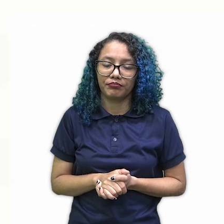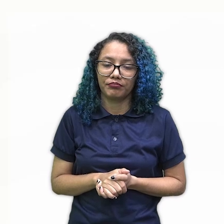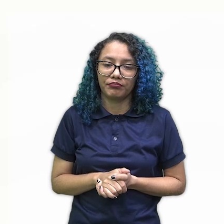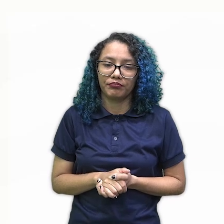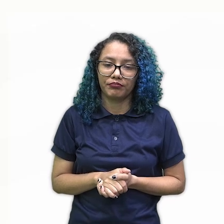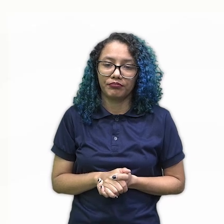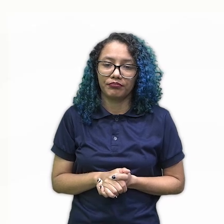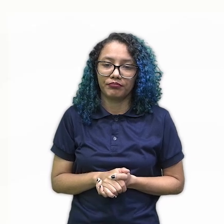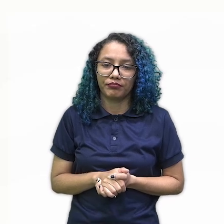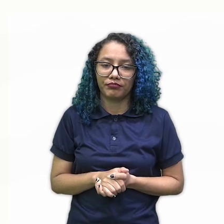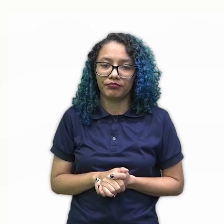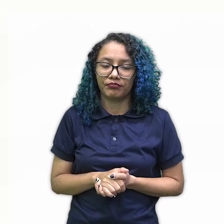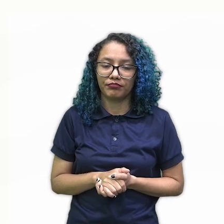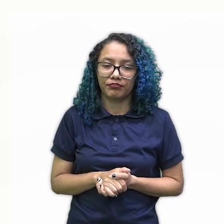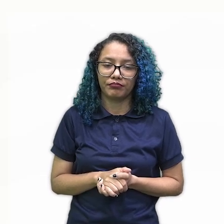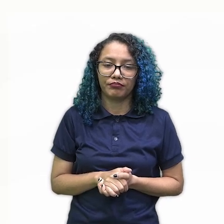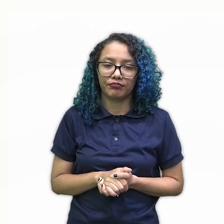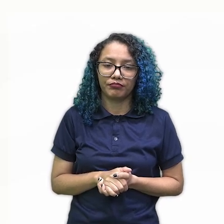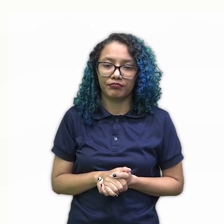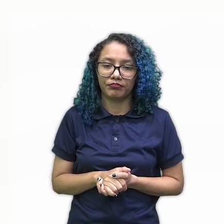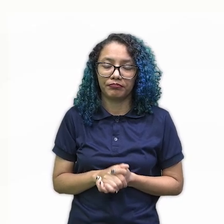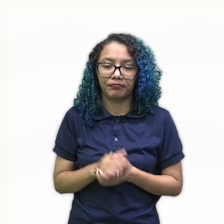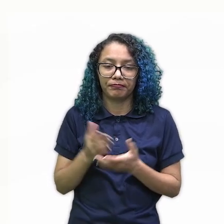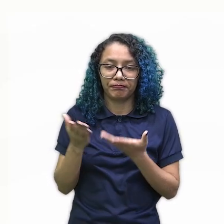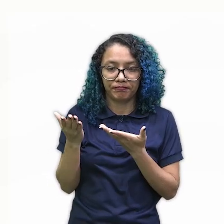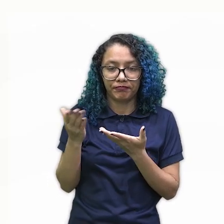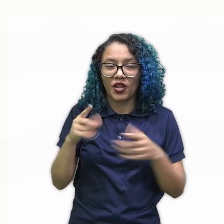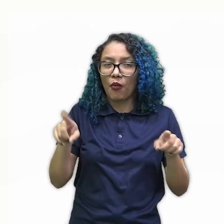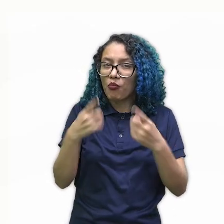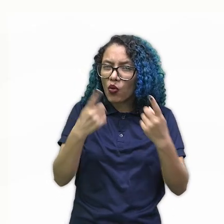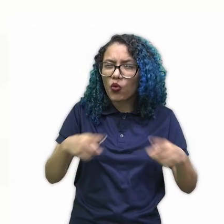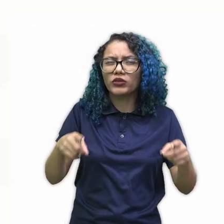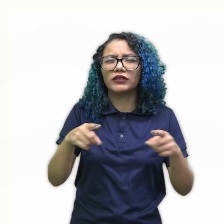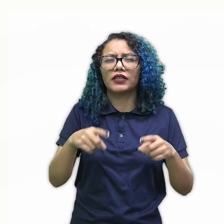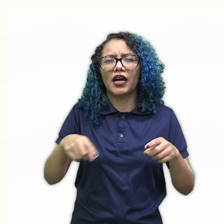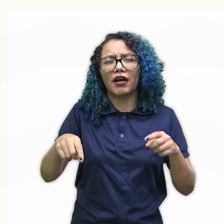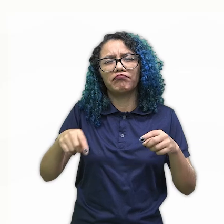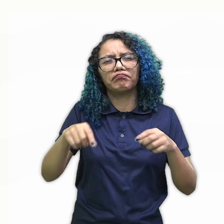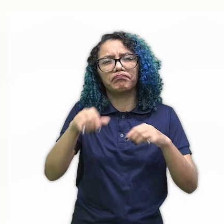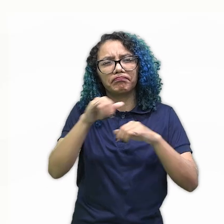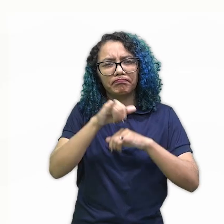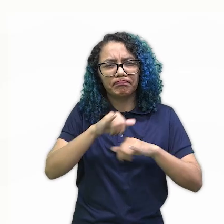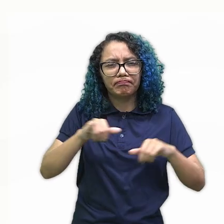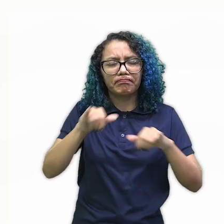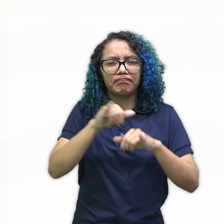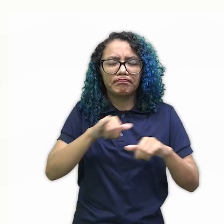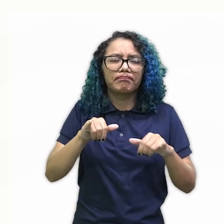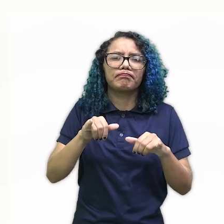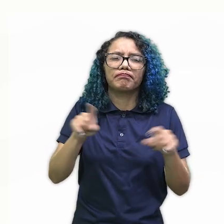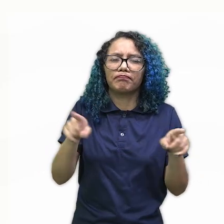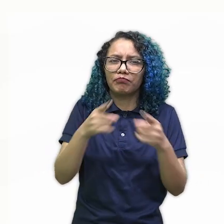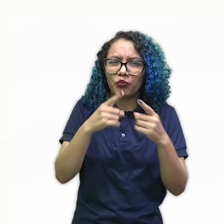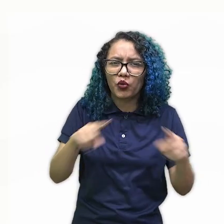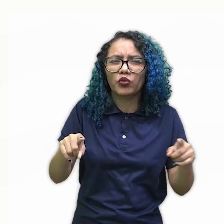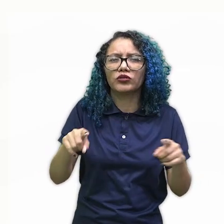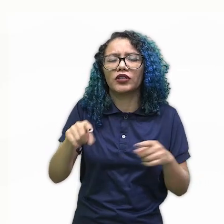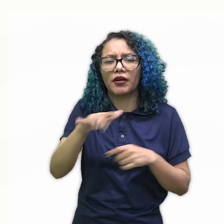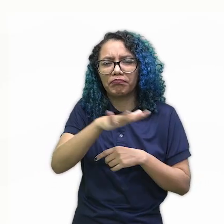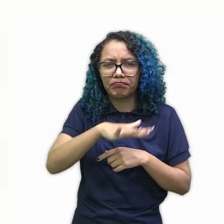estavam ecoando aí pela noite, como som tradicional aí do Amazonas. Fill the